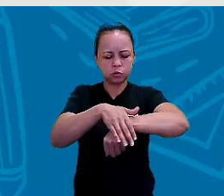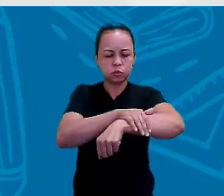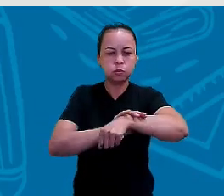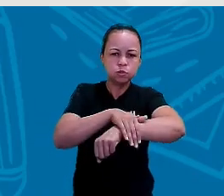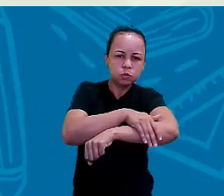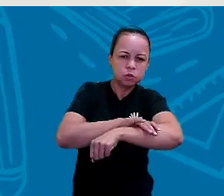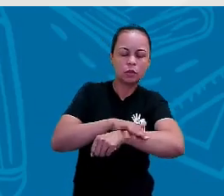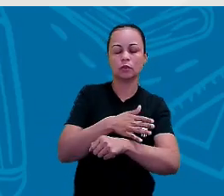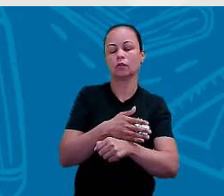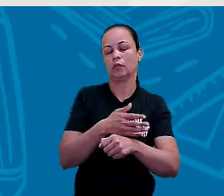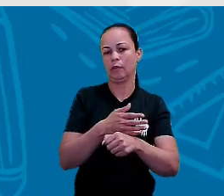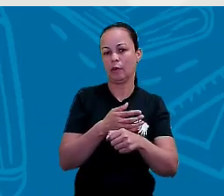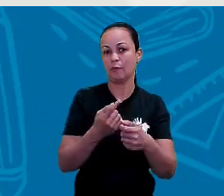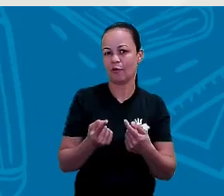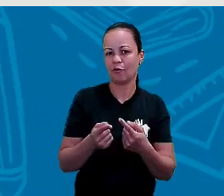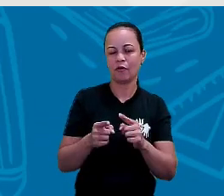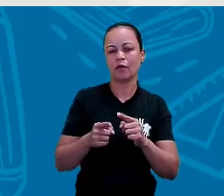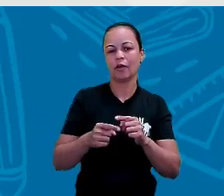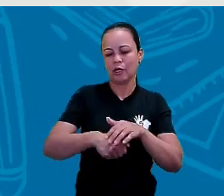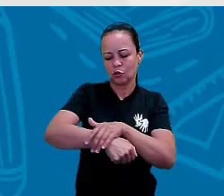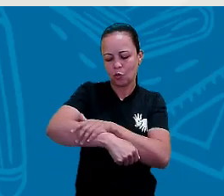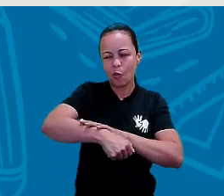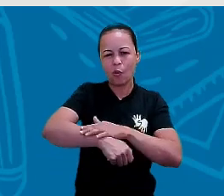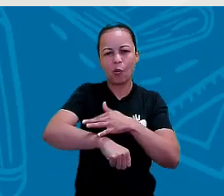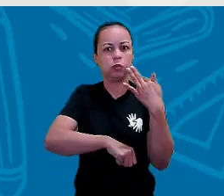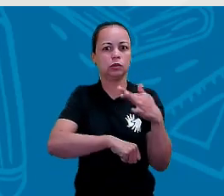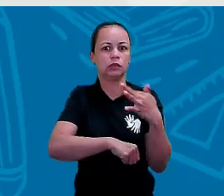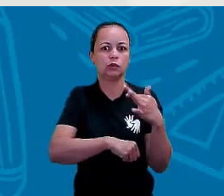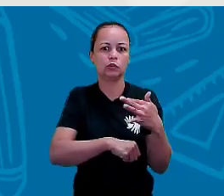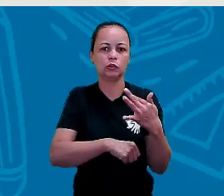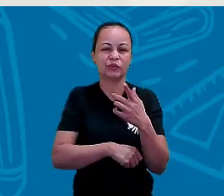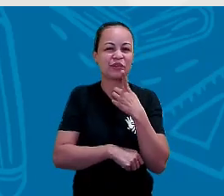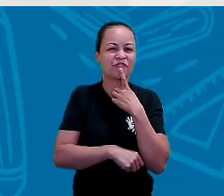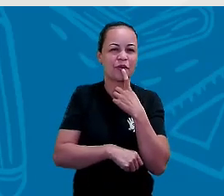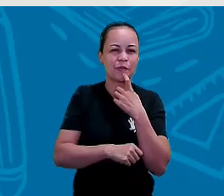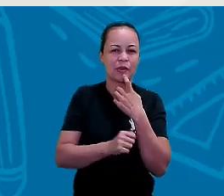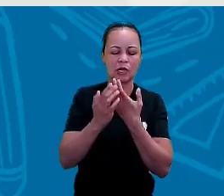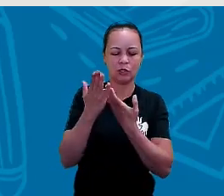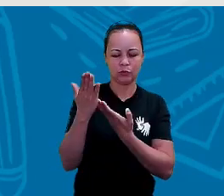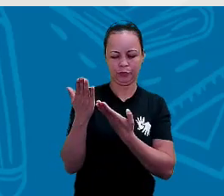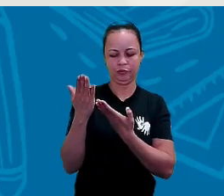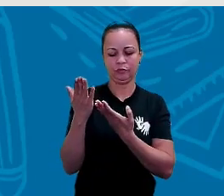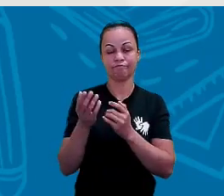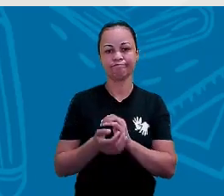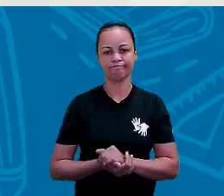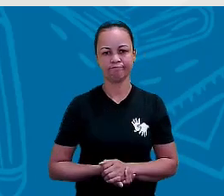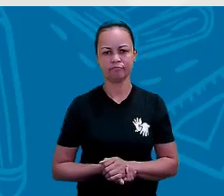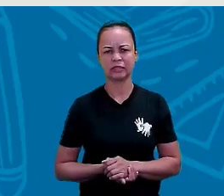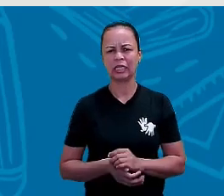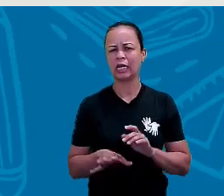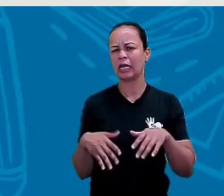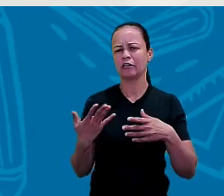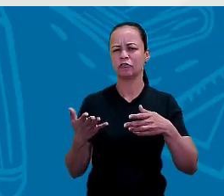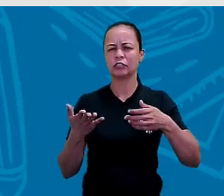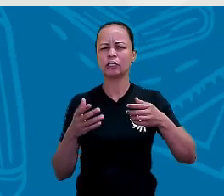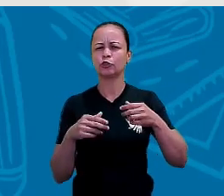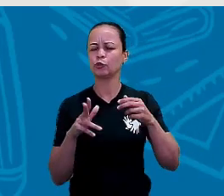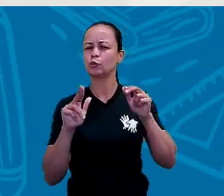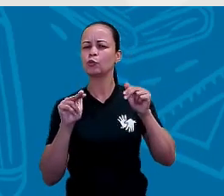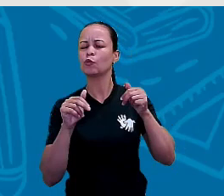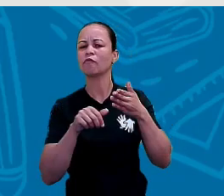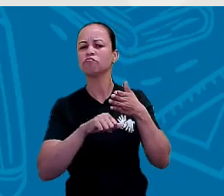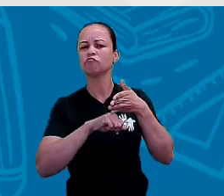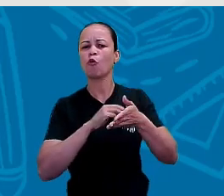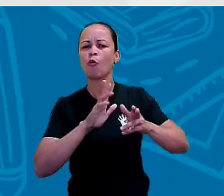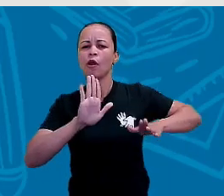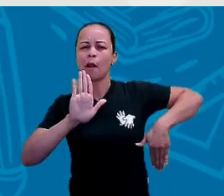provocando queimaduras no nosso corpo, tá certo? Ou seja, quem nunca foi na praia,